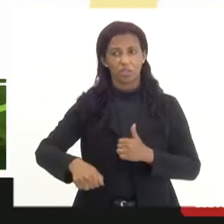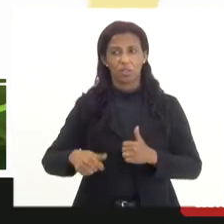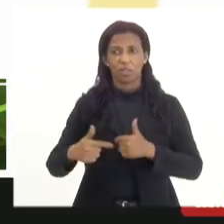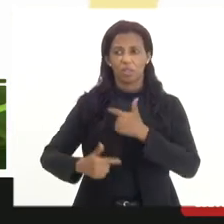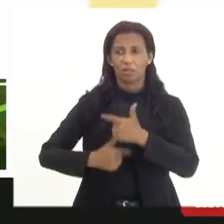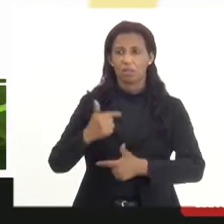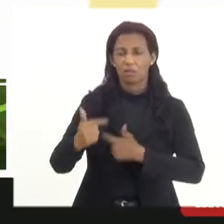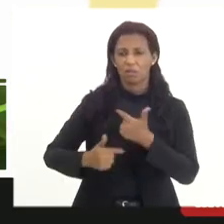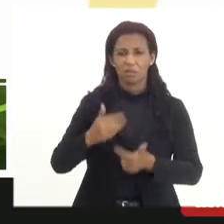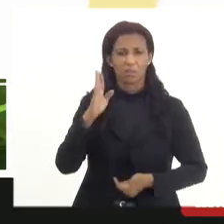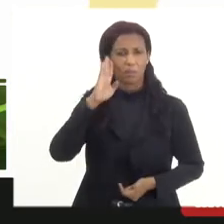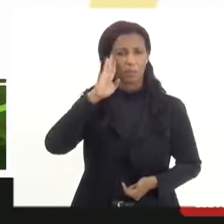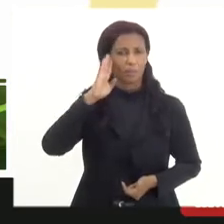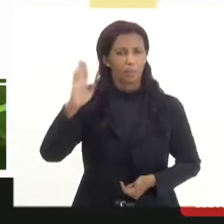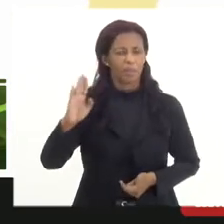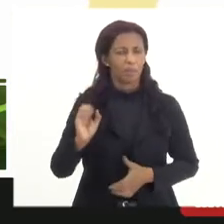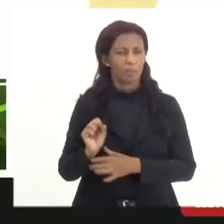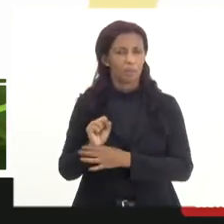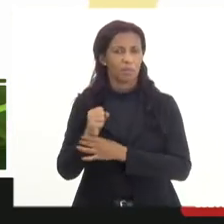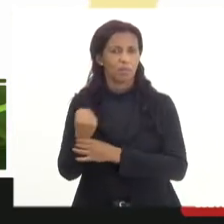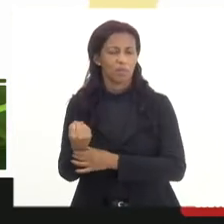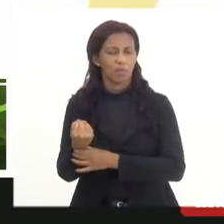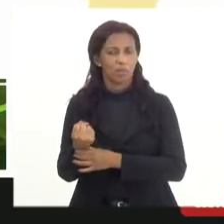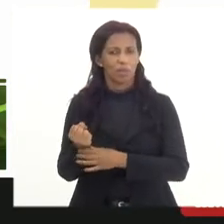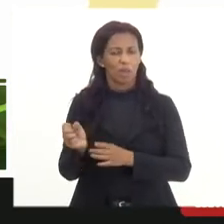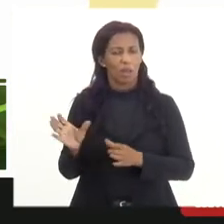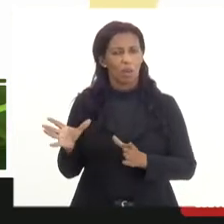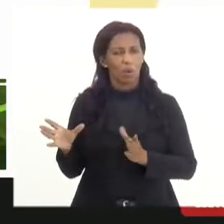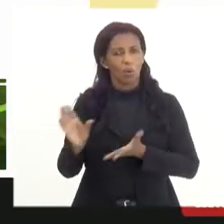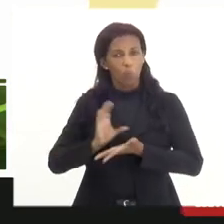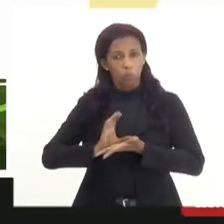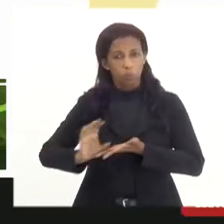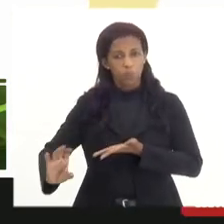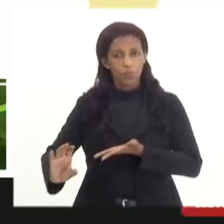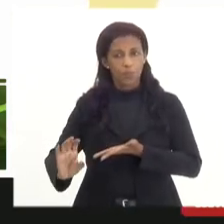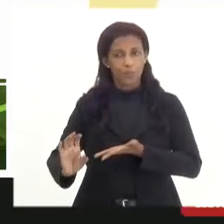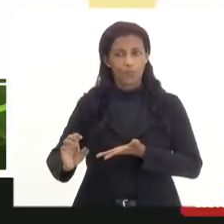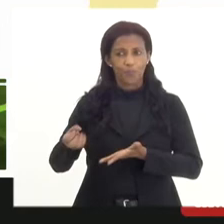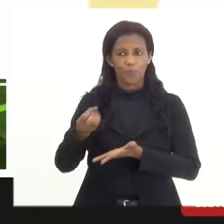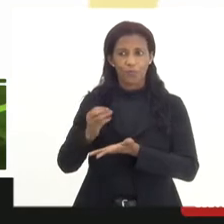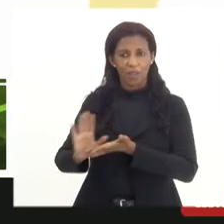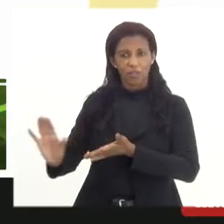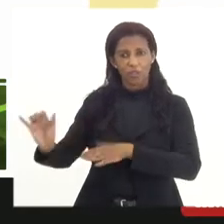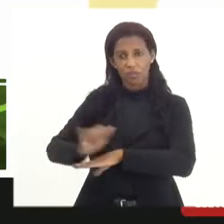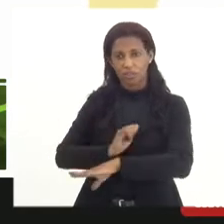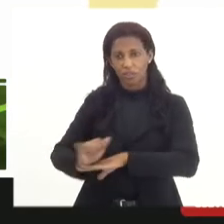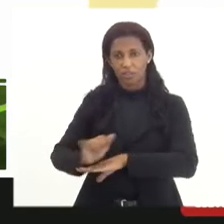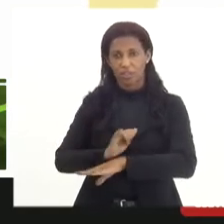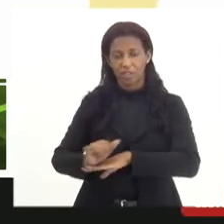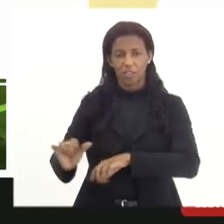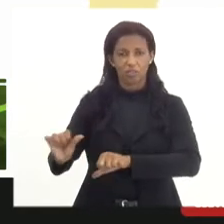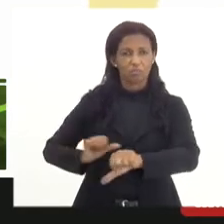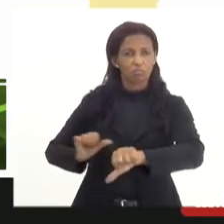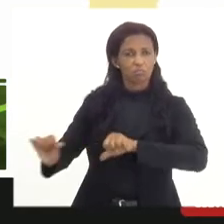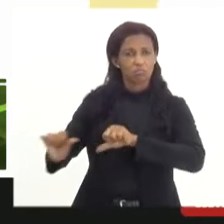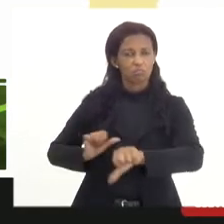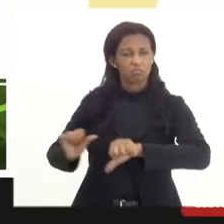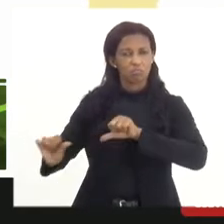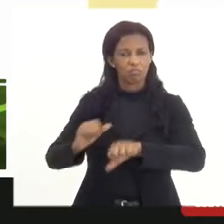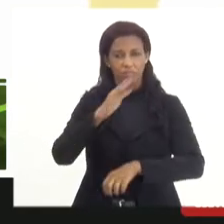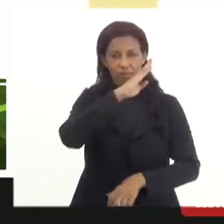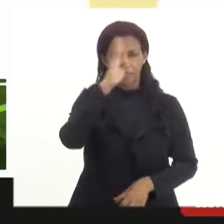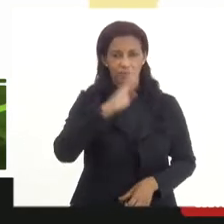são essenciais para assegurar o fluxo de caixa, que vai permitir investir na estratégia de transição. No